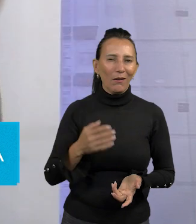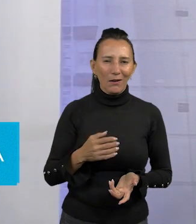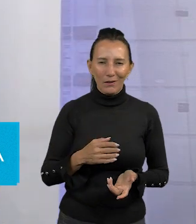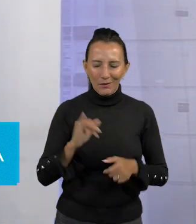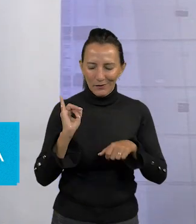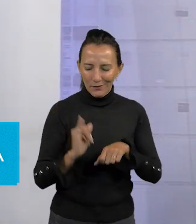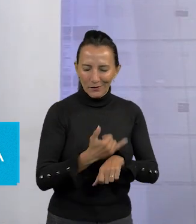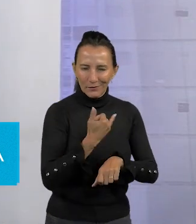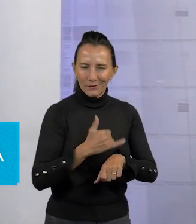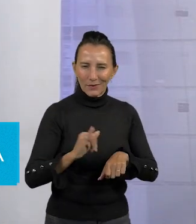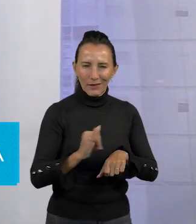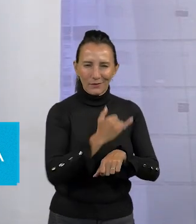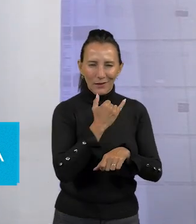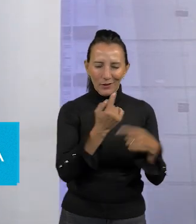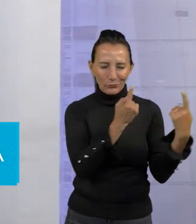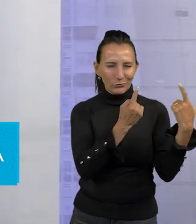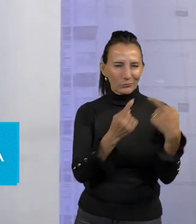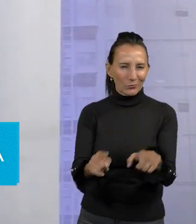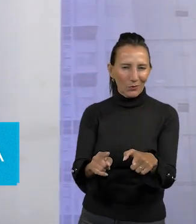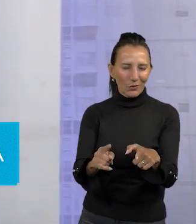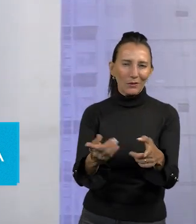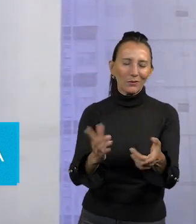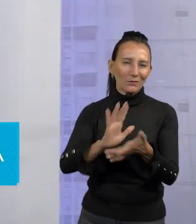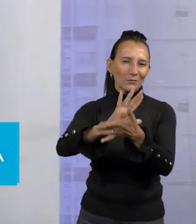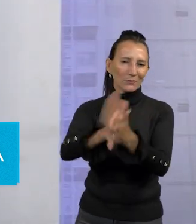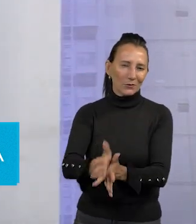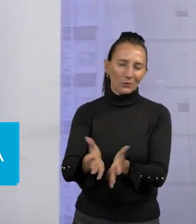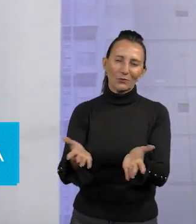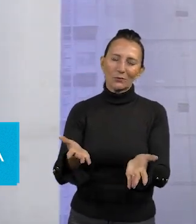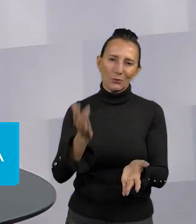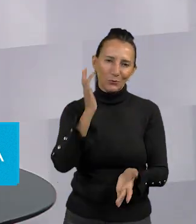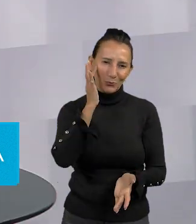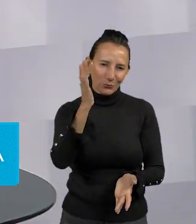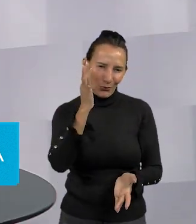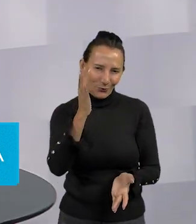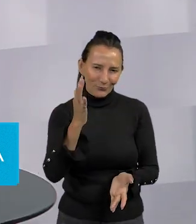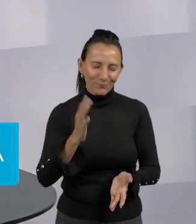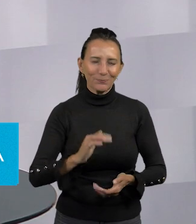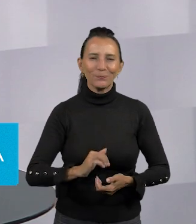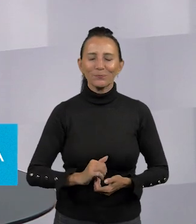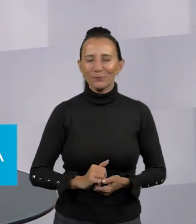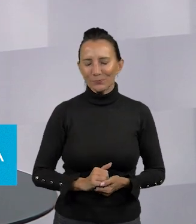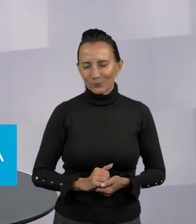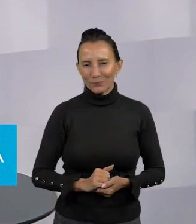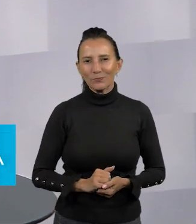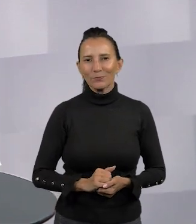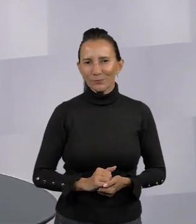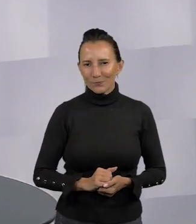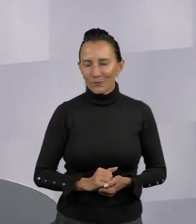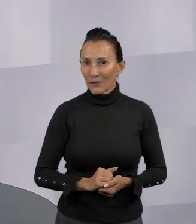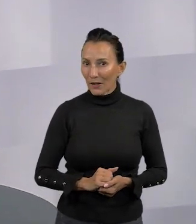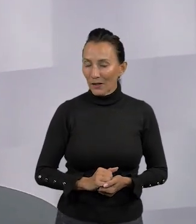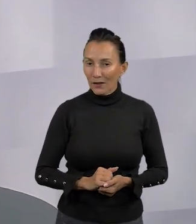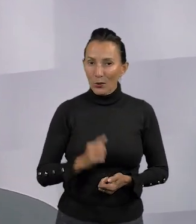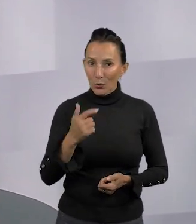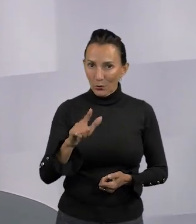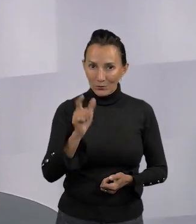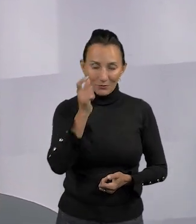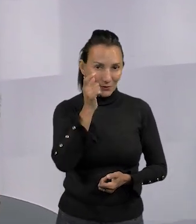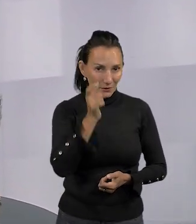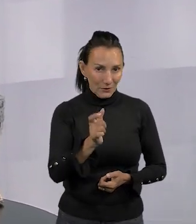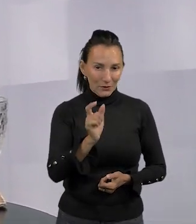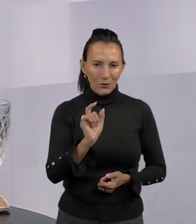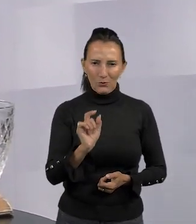para que Satanás venha entrar e roubar a sua alegria outra coisa interessante a palavra ou